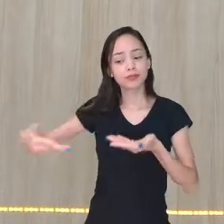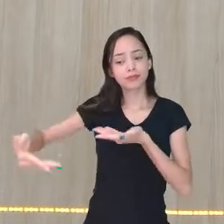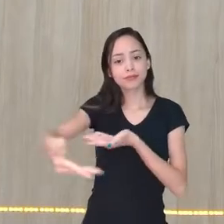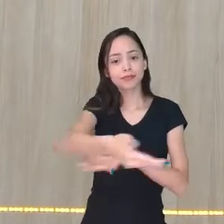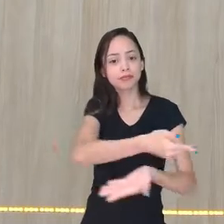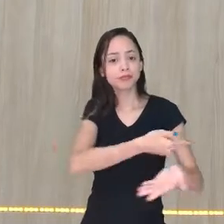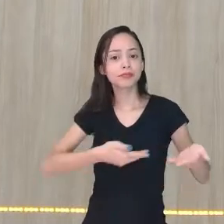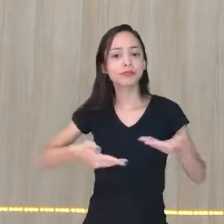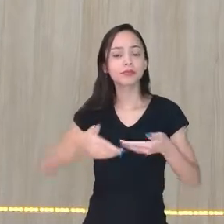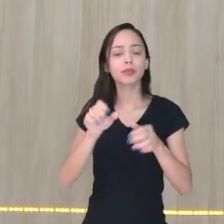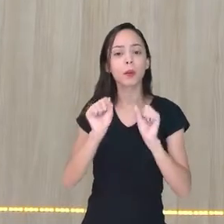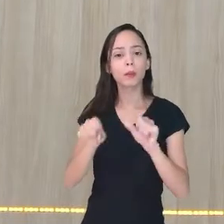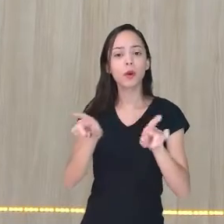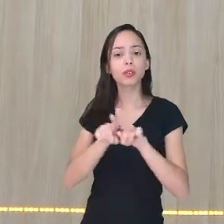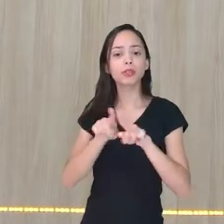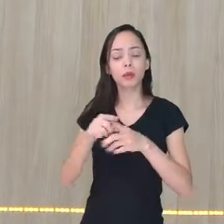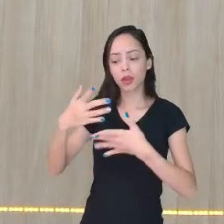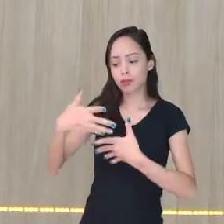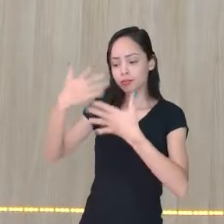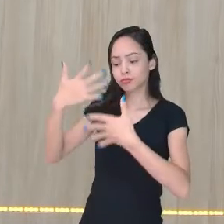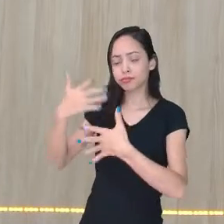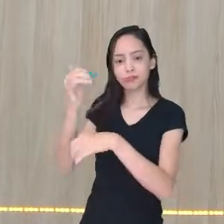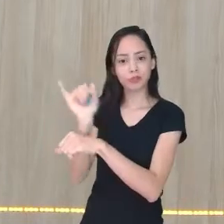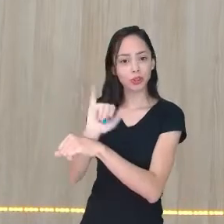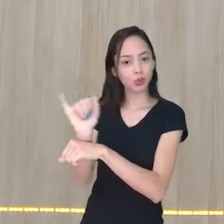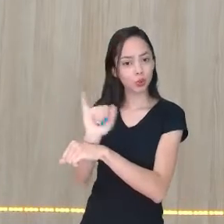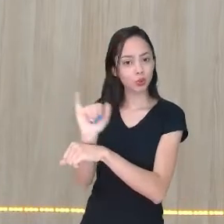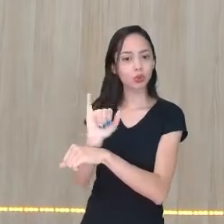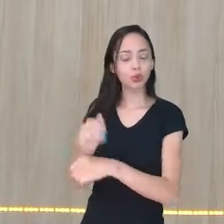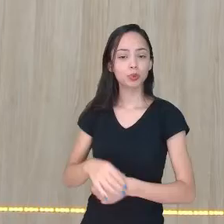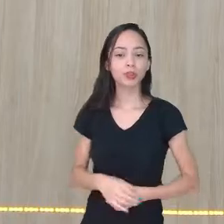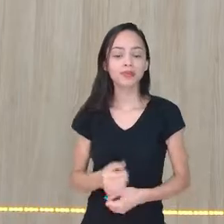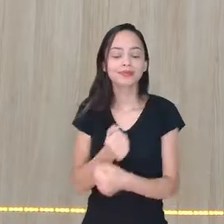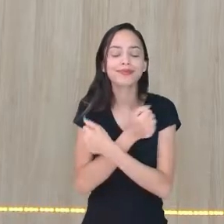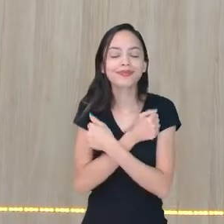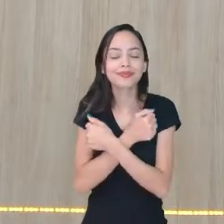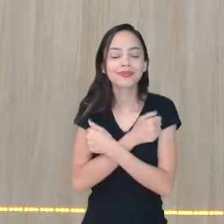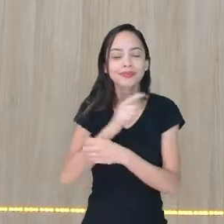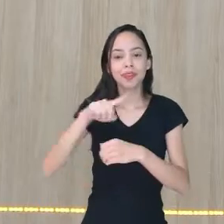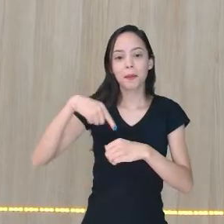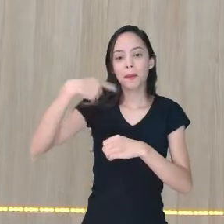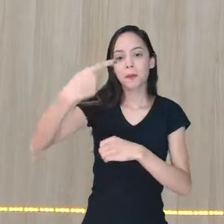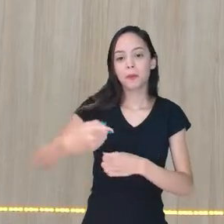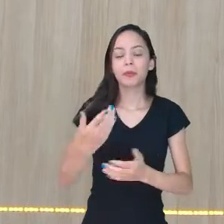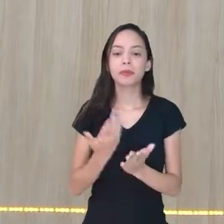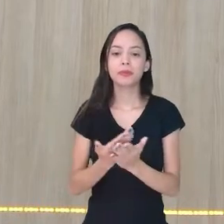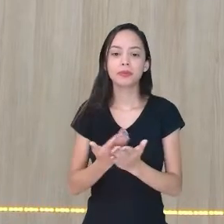comentar aqui no nosso canal do YouTube do Educa Recife. E um abraço até a nossa próxima aula.